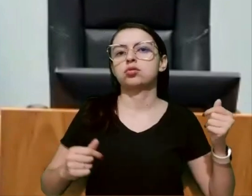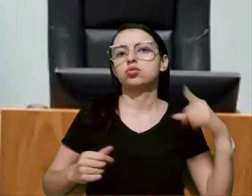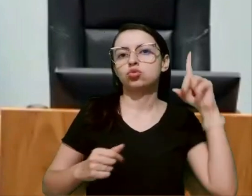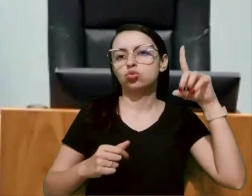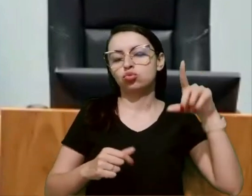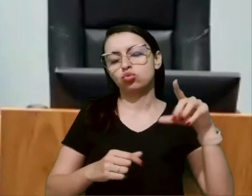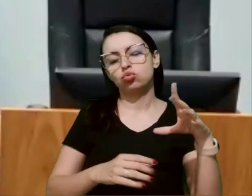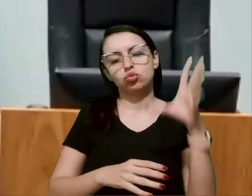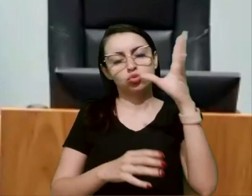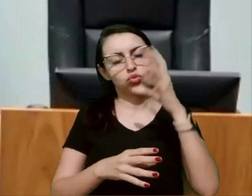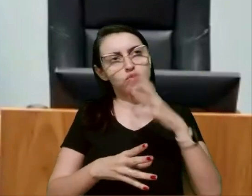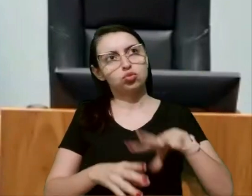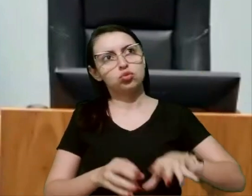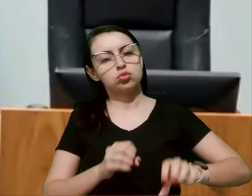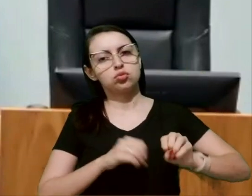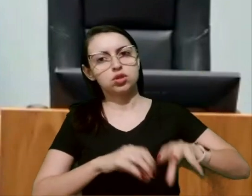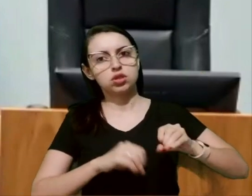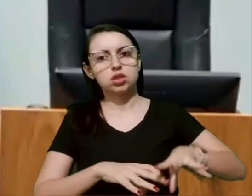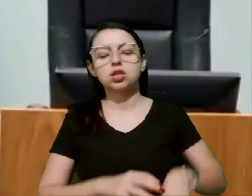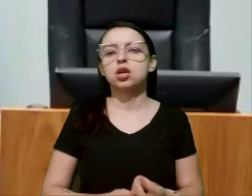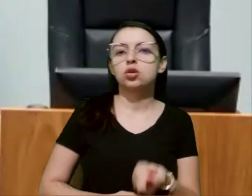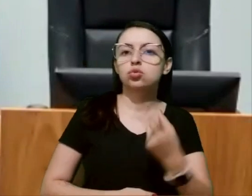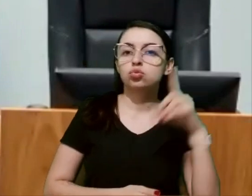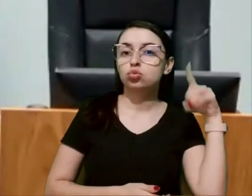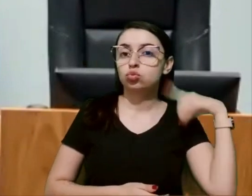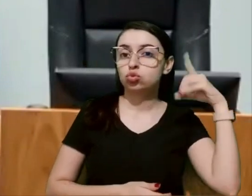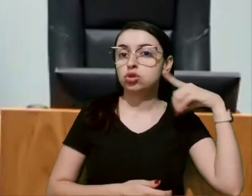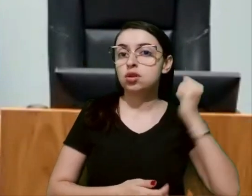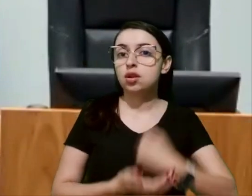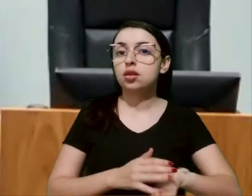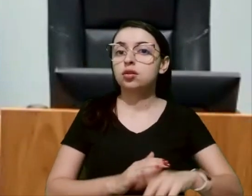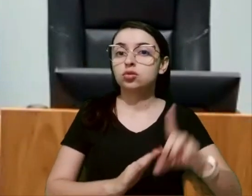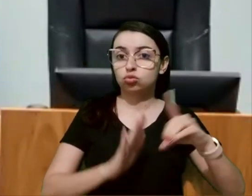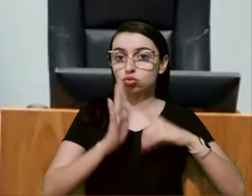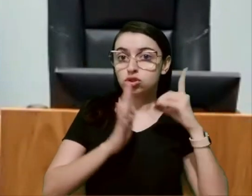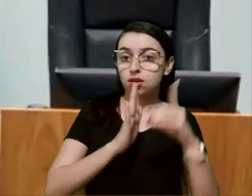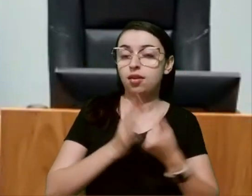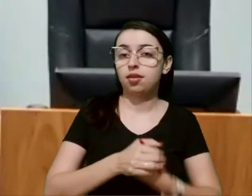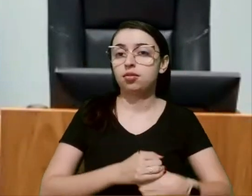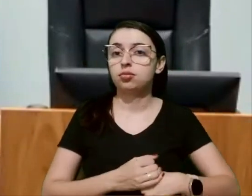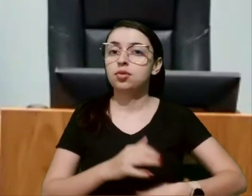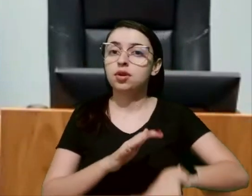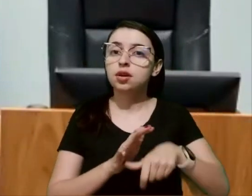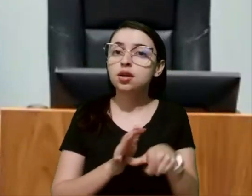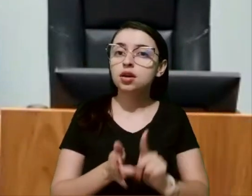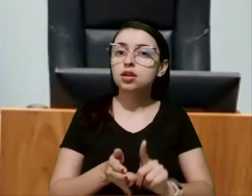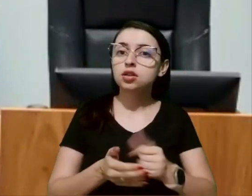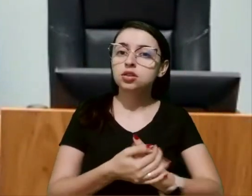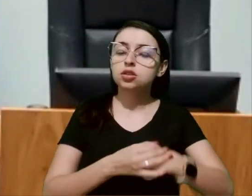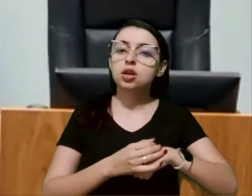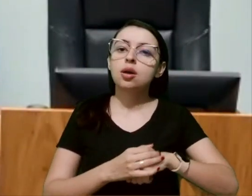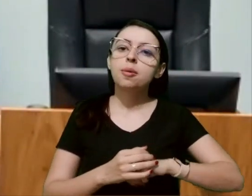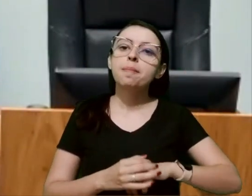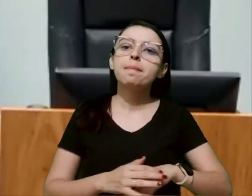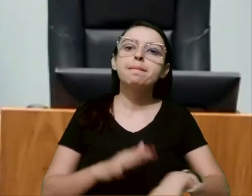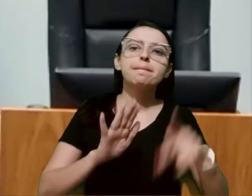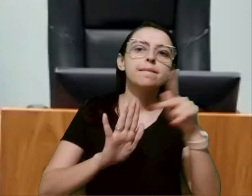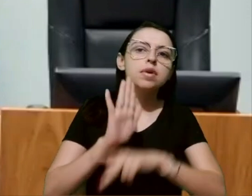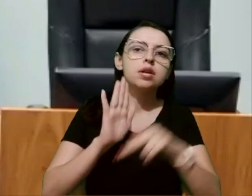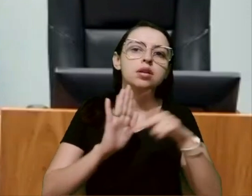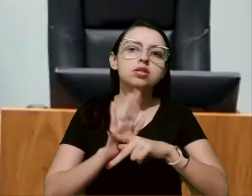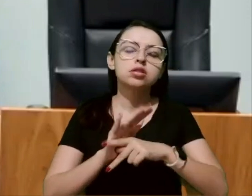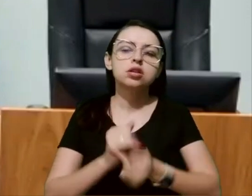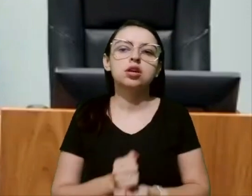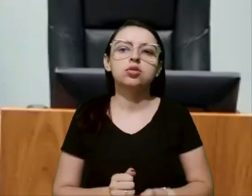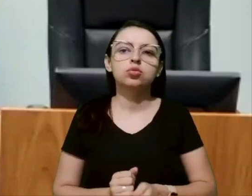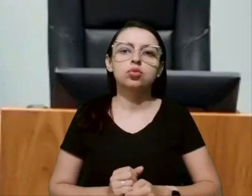direito. Integrou a Comissão de Juristas, que é a convite do Senado Federal, elaborou o anteprojeto de Código Comercial,